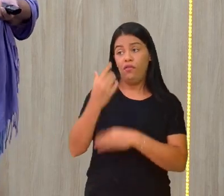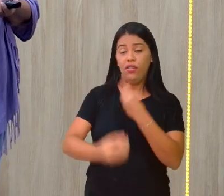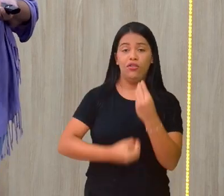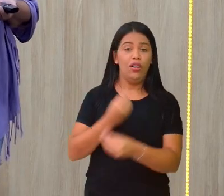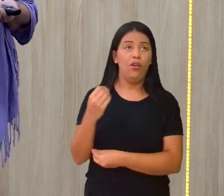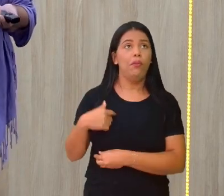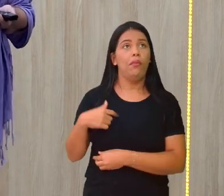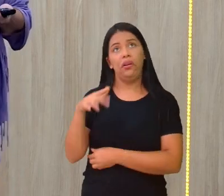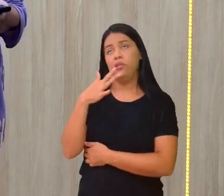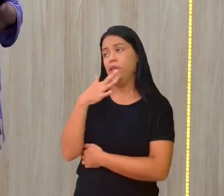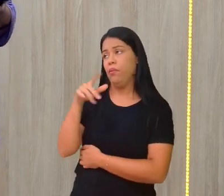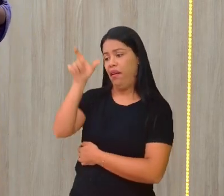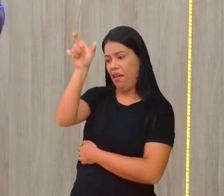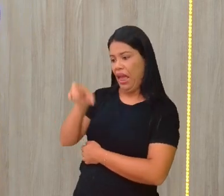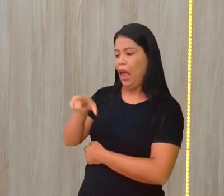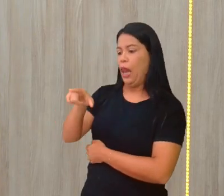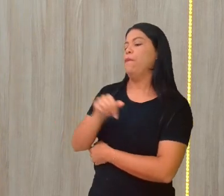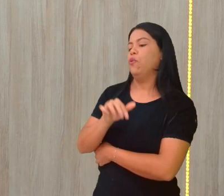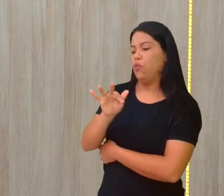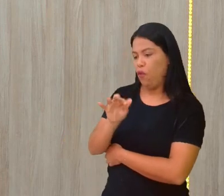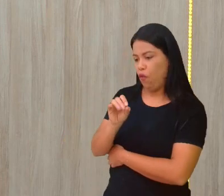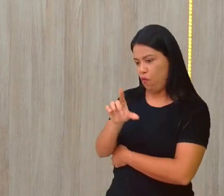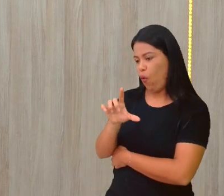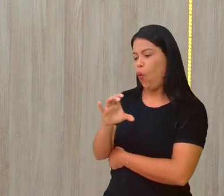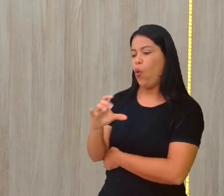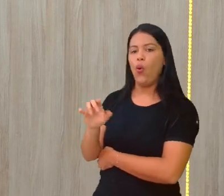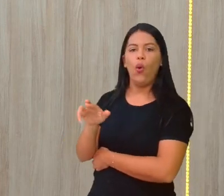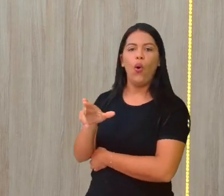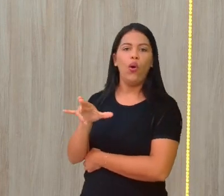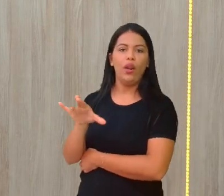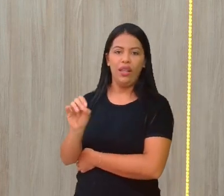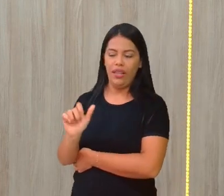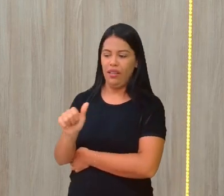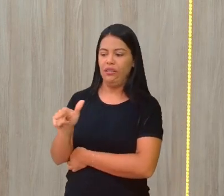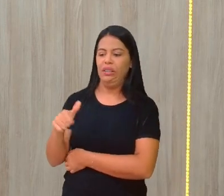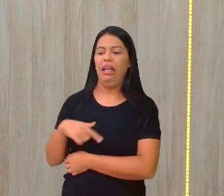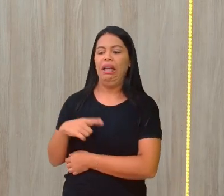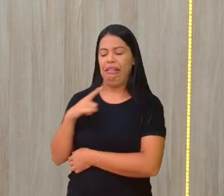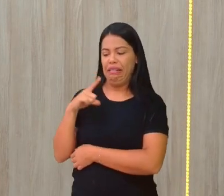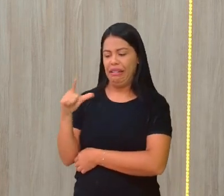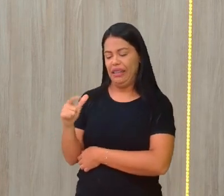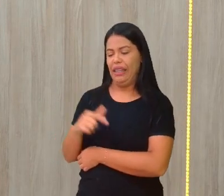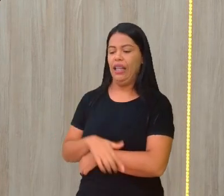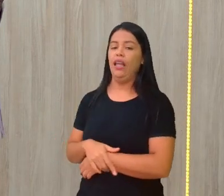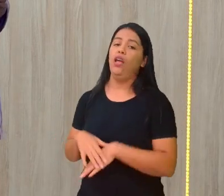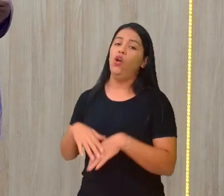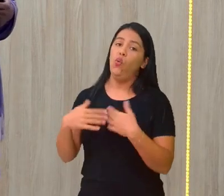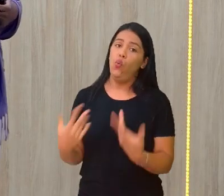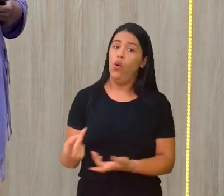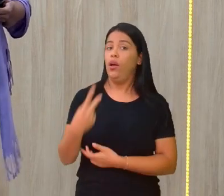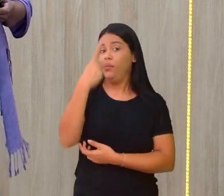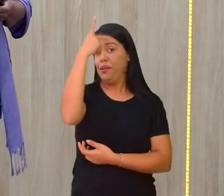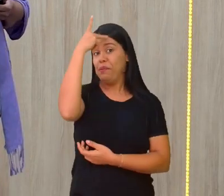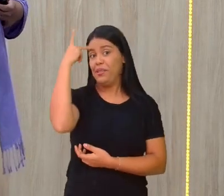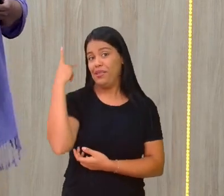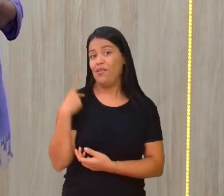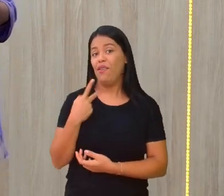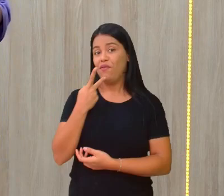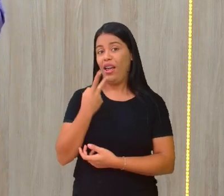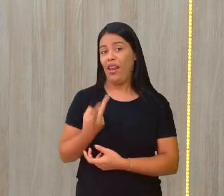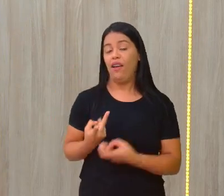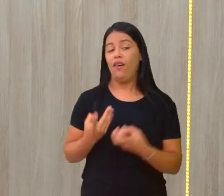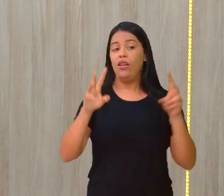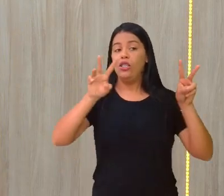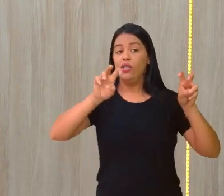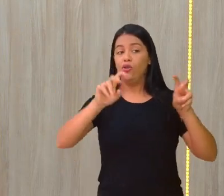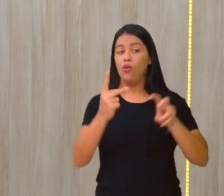folclórico, né? Aquelas madames, quando falava das pessoas mais pobres. Né? Exatamente. Que então, tinha um jeito